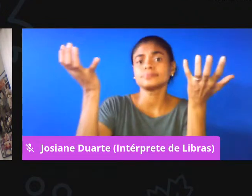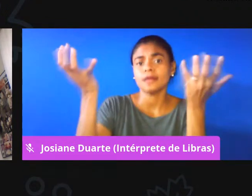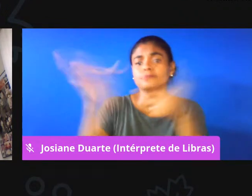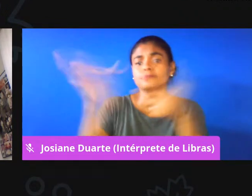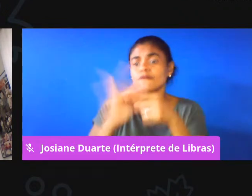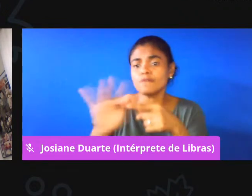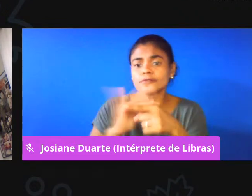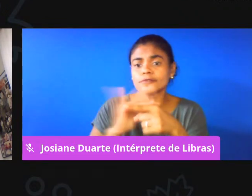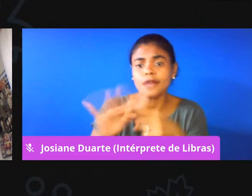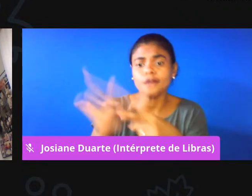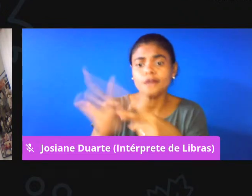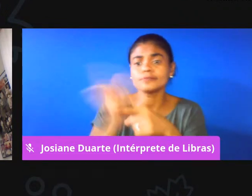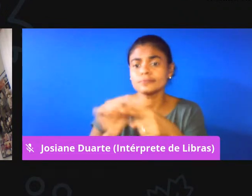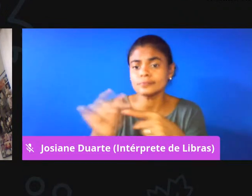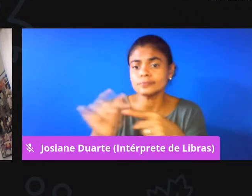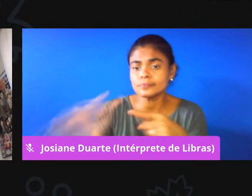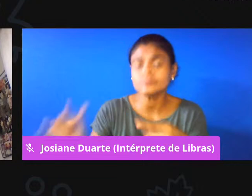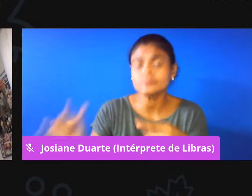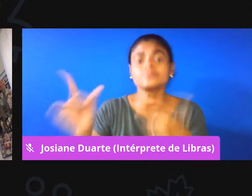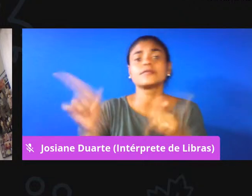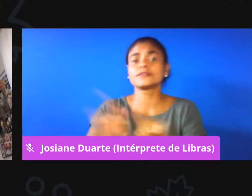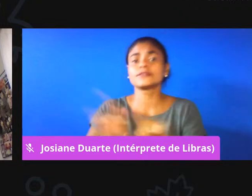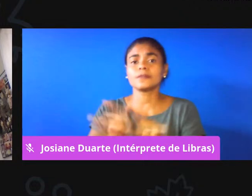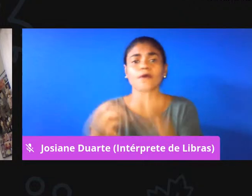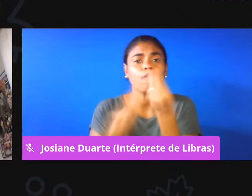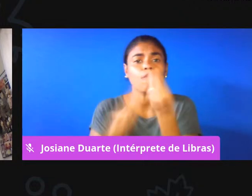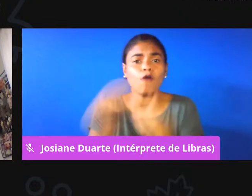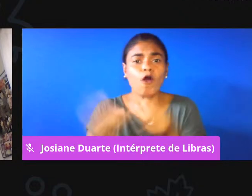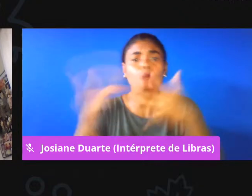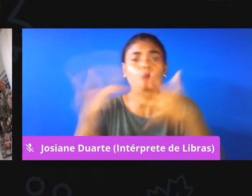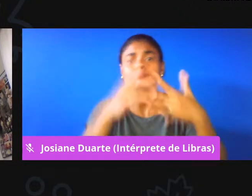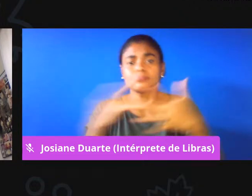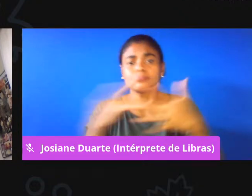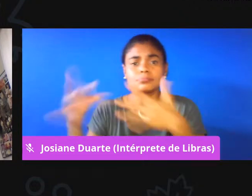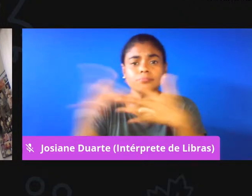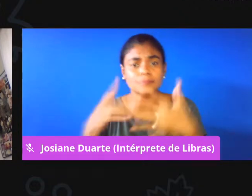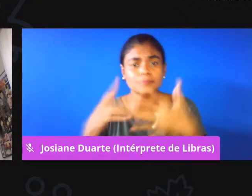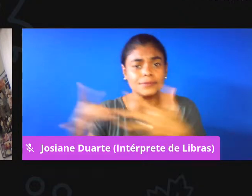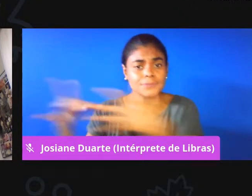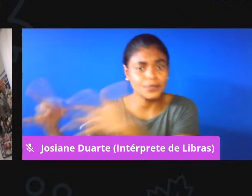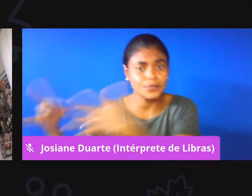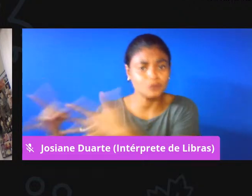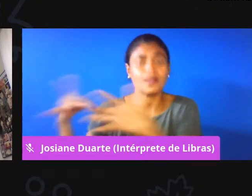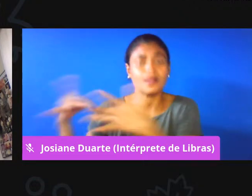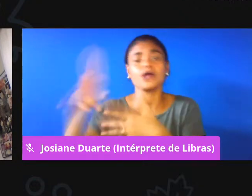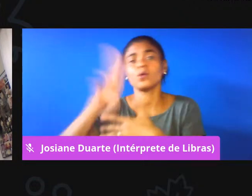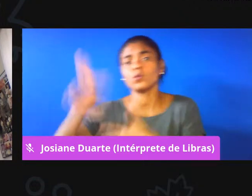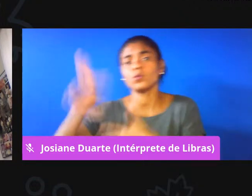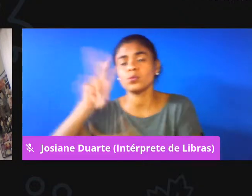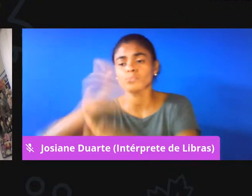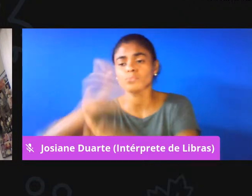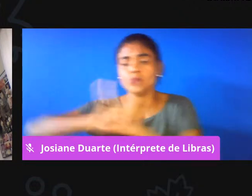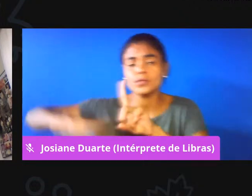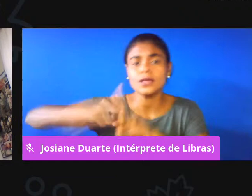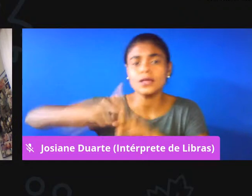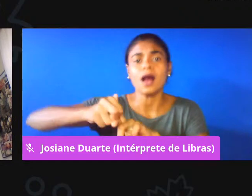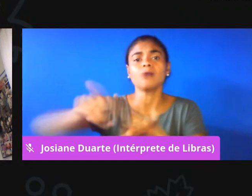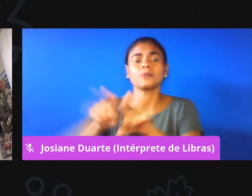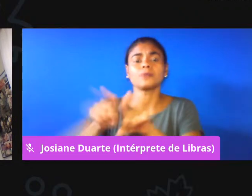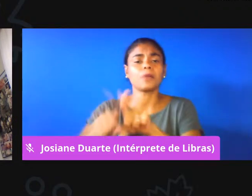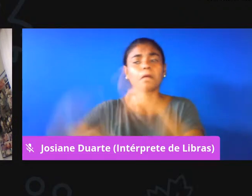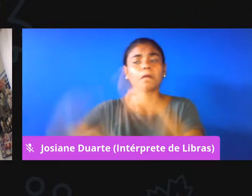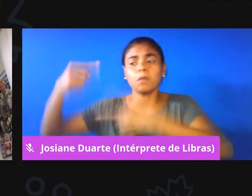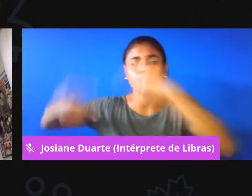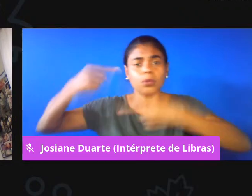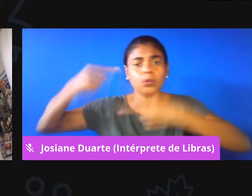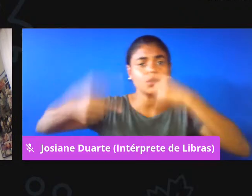sua distribuição sintagmática, ao seu uso social e cultural, político e institucional. Desse modo,